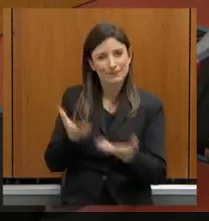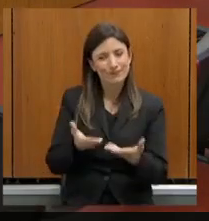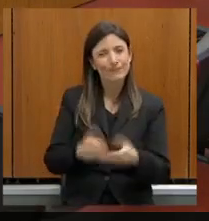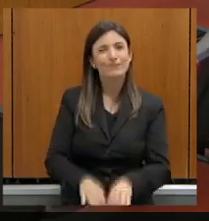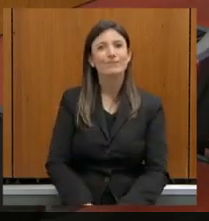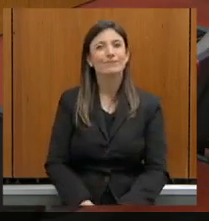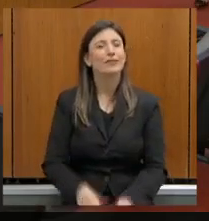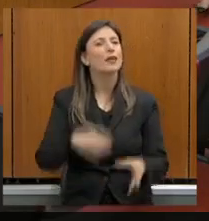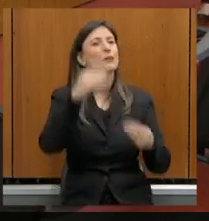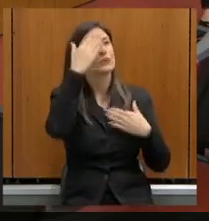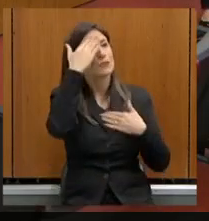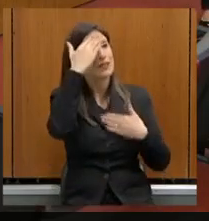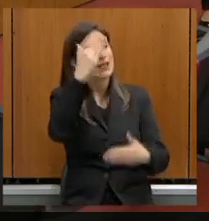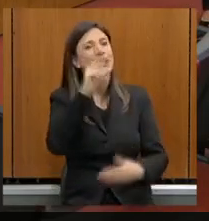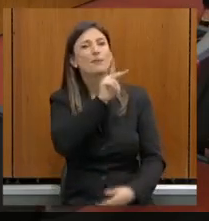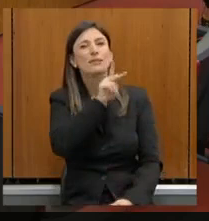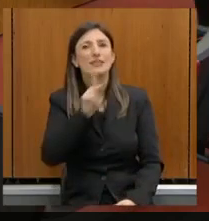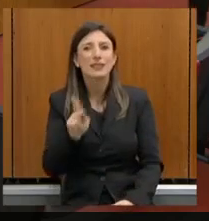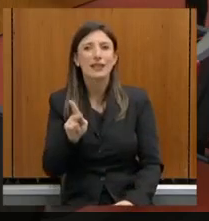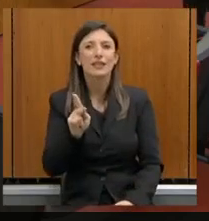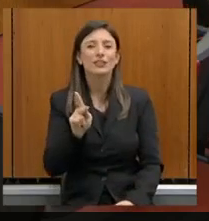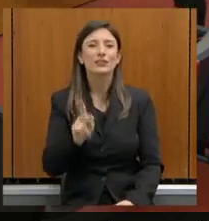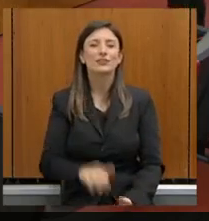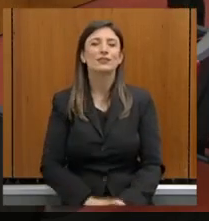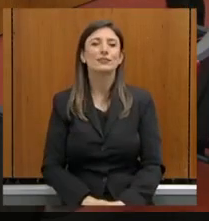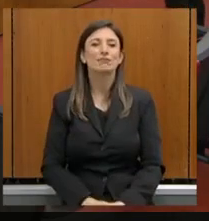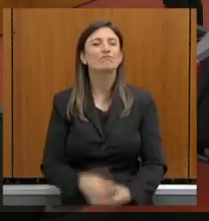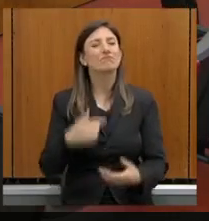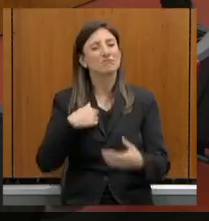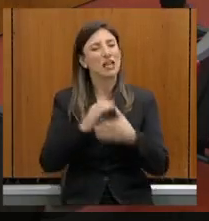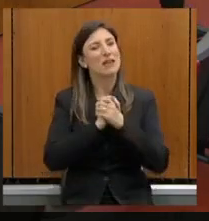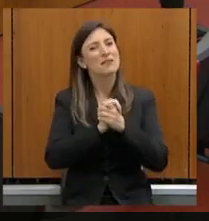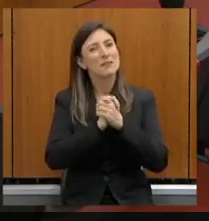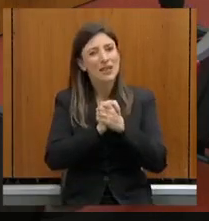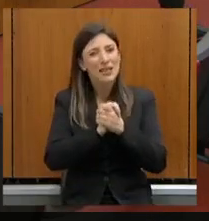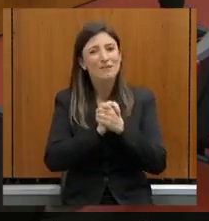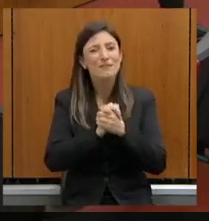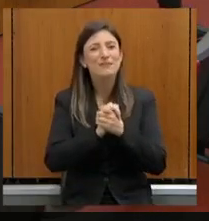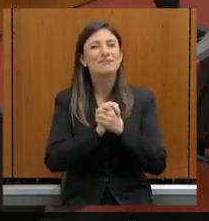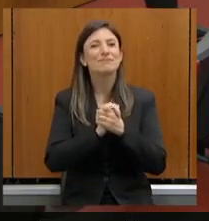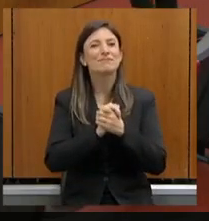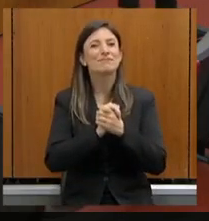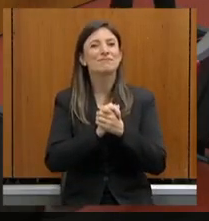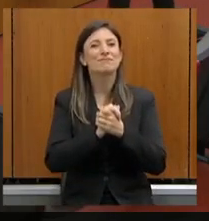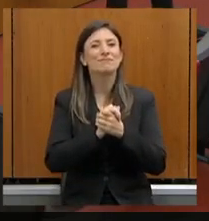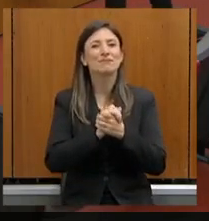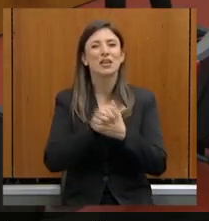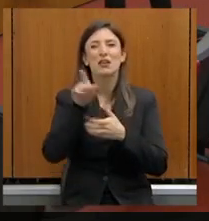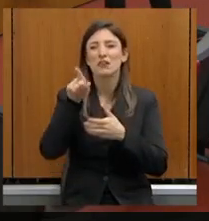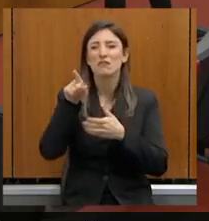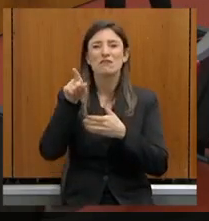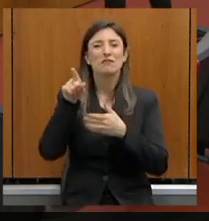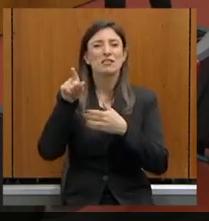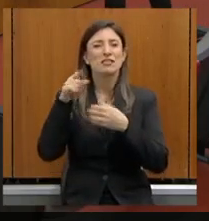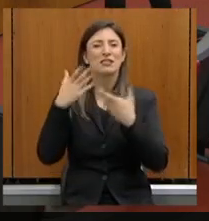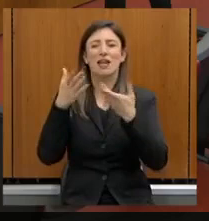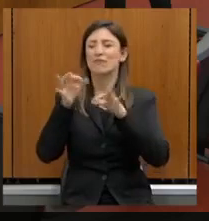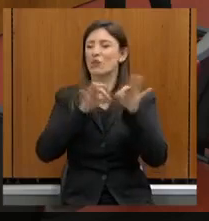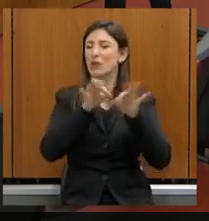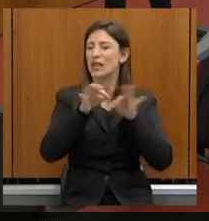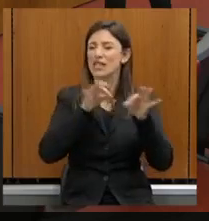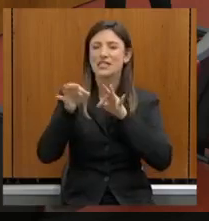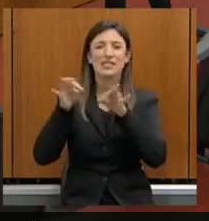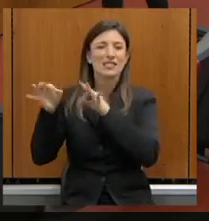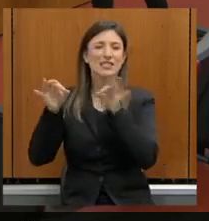Obrigado, senhor presidente. Parabéns também pela condução dos trabalhos aqui como presidente dessa